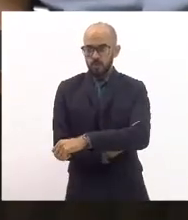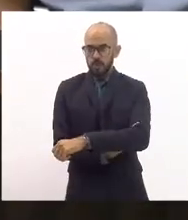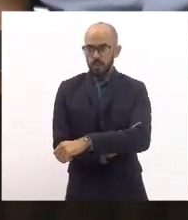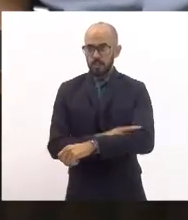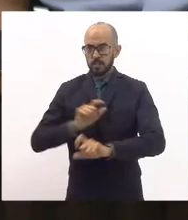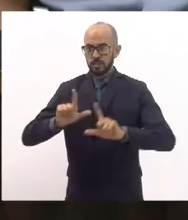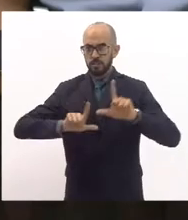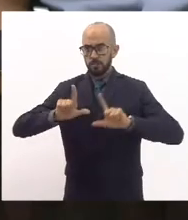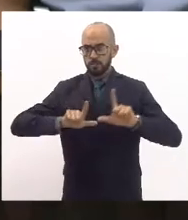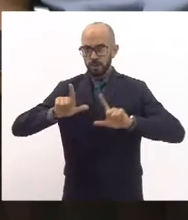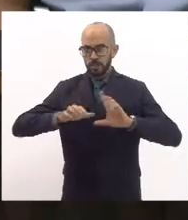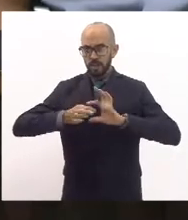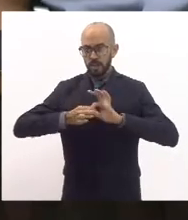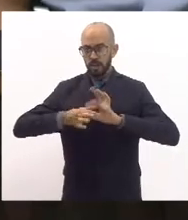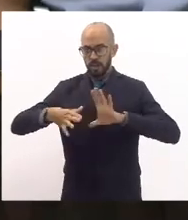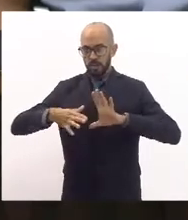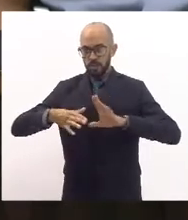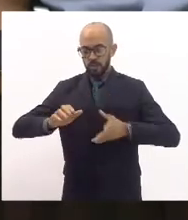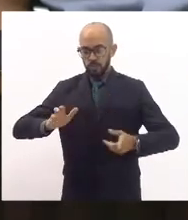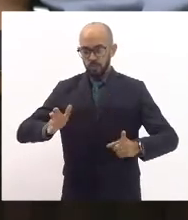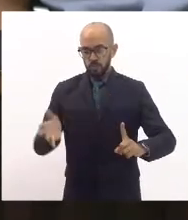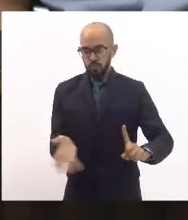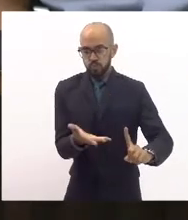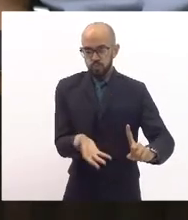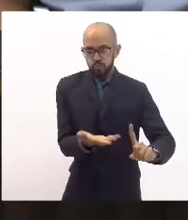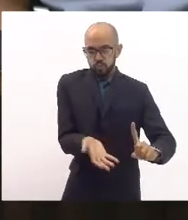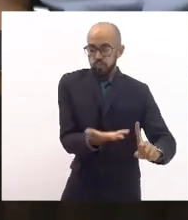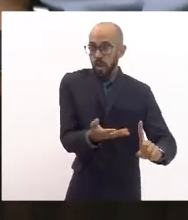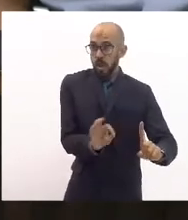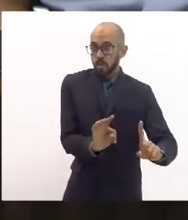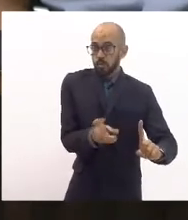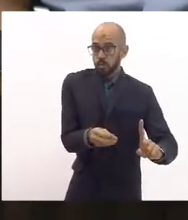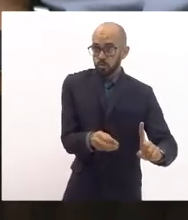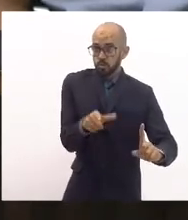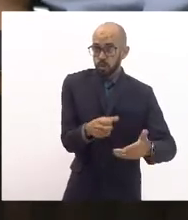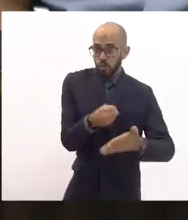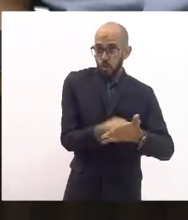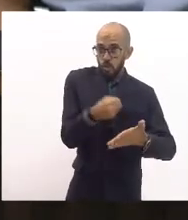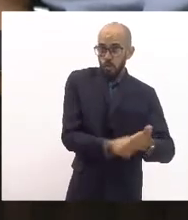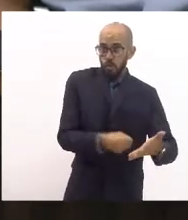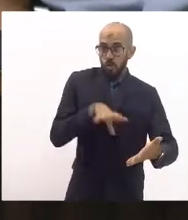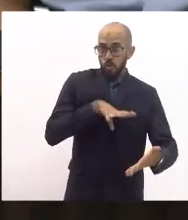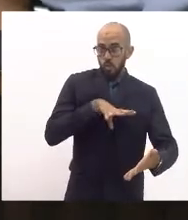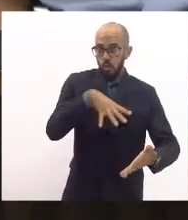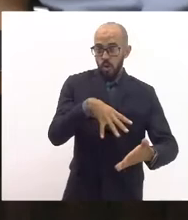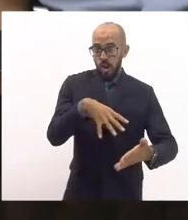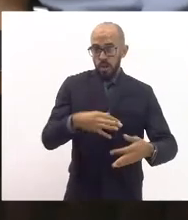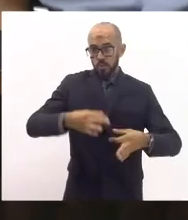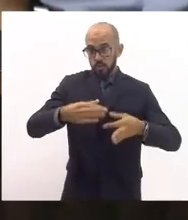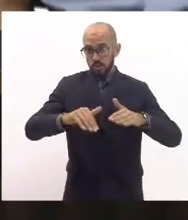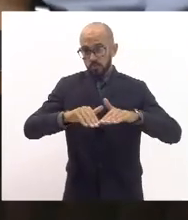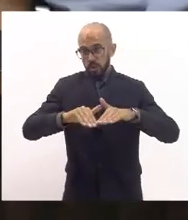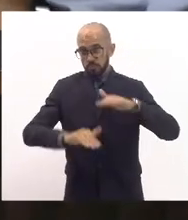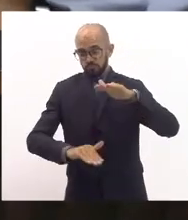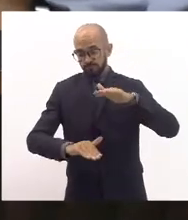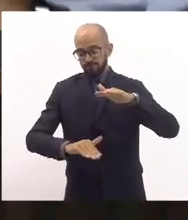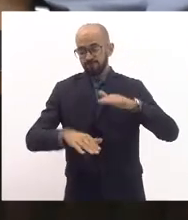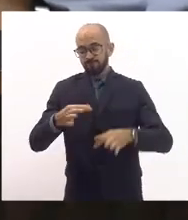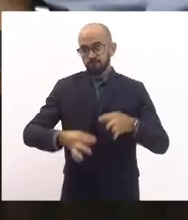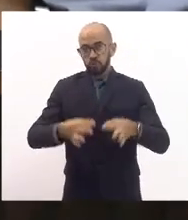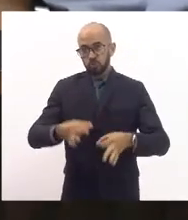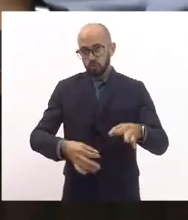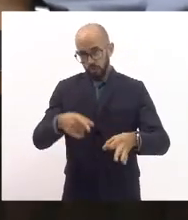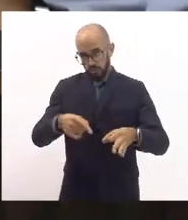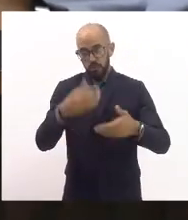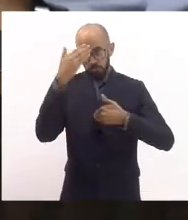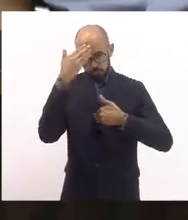continue a inspirar todos e todas que lutam com coragem contra as injustiças neste país obrigado a